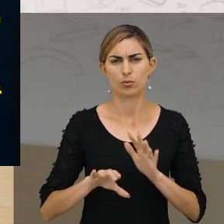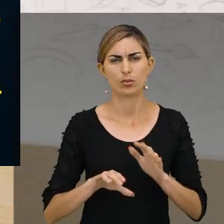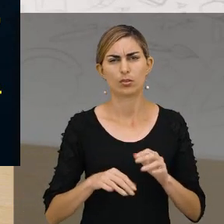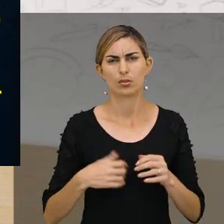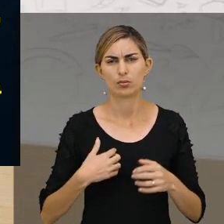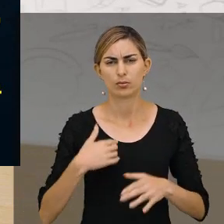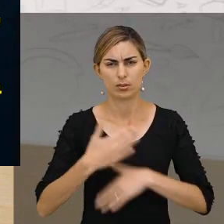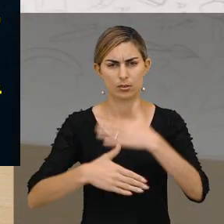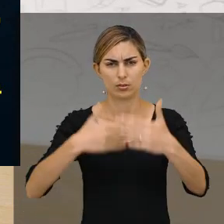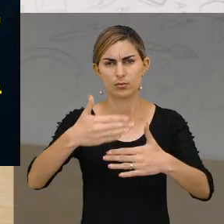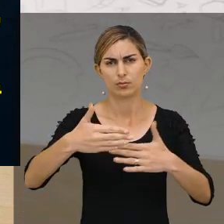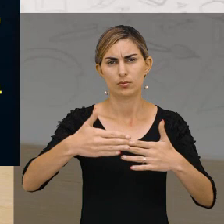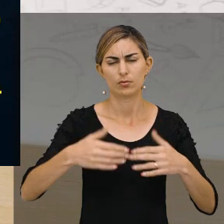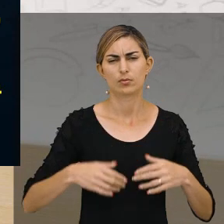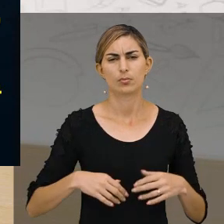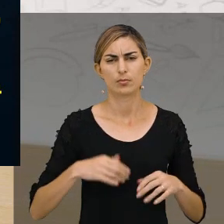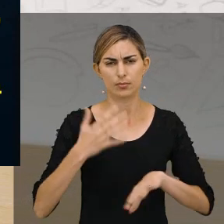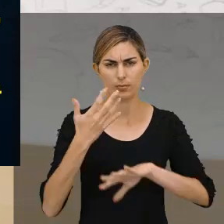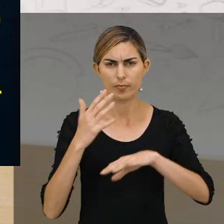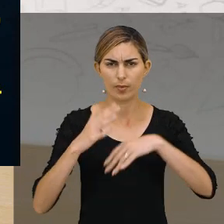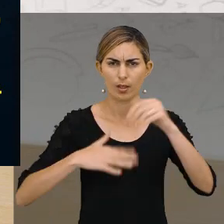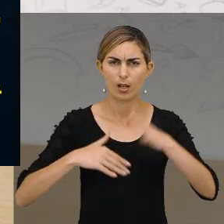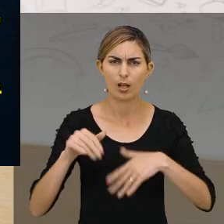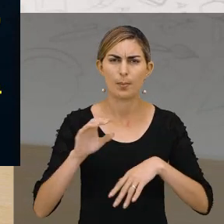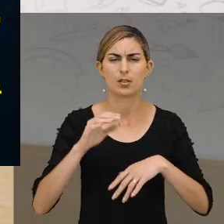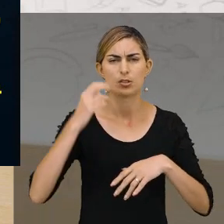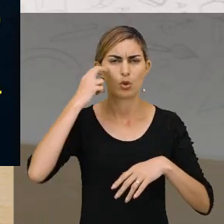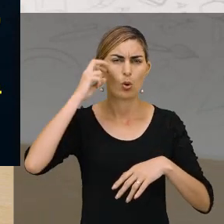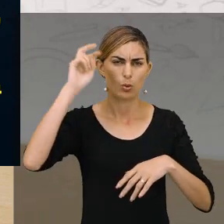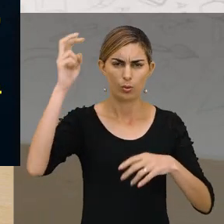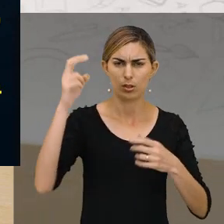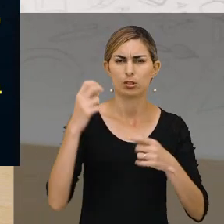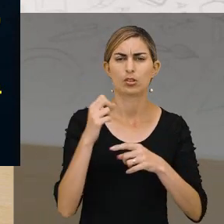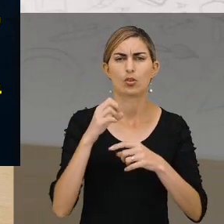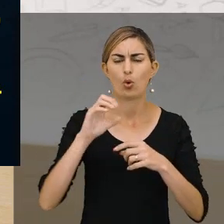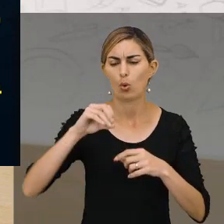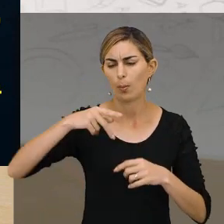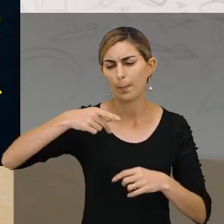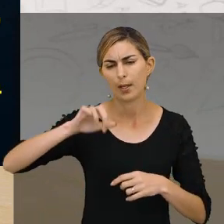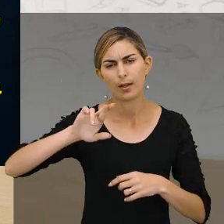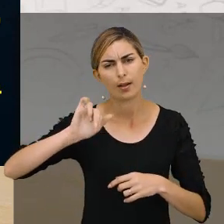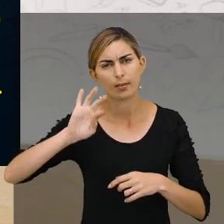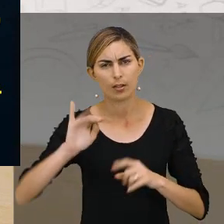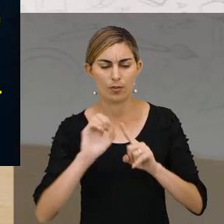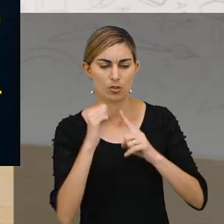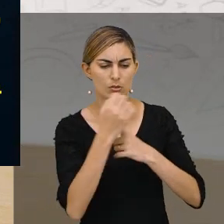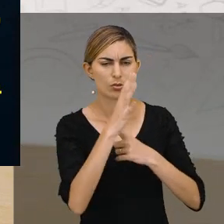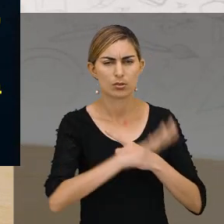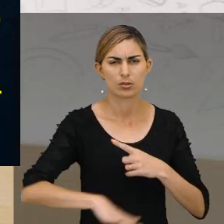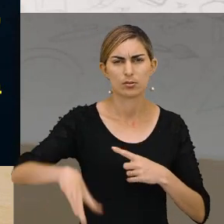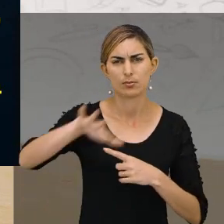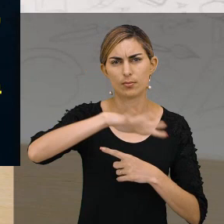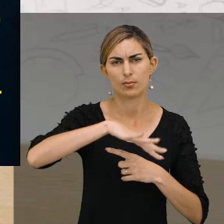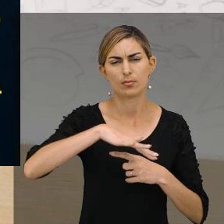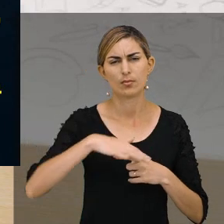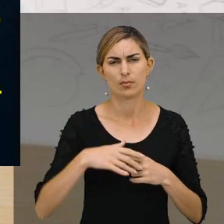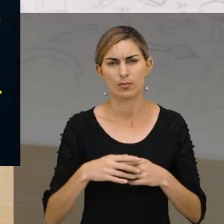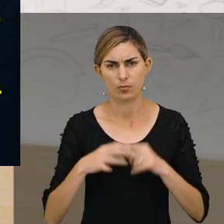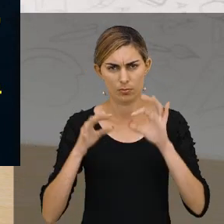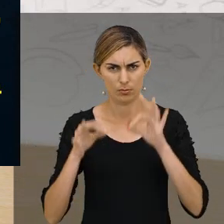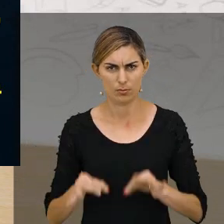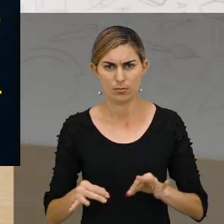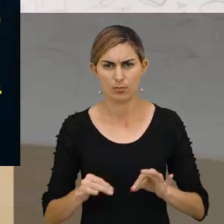currículo, o desenvolvimento de capacidades cognitivas, operativas e sociais nos